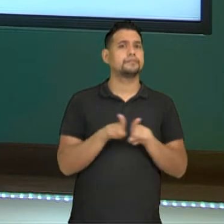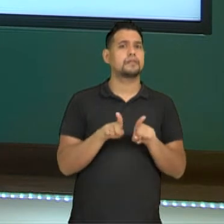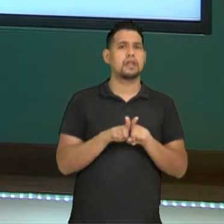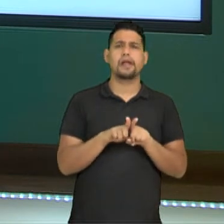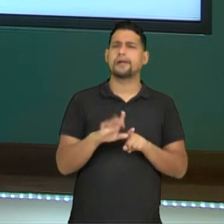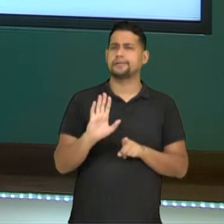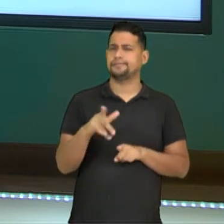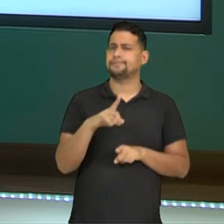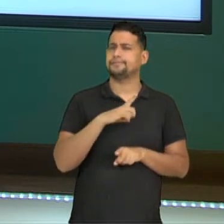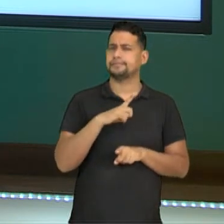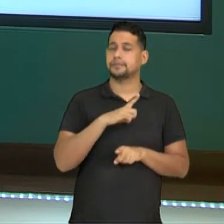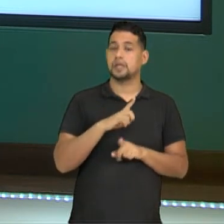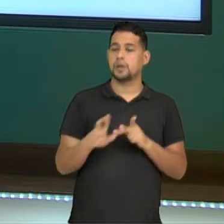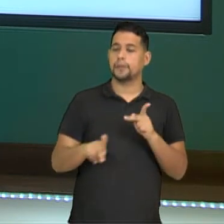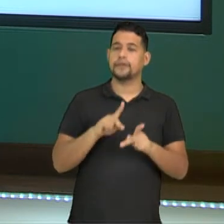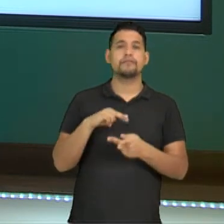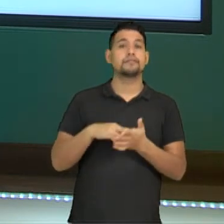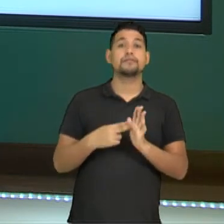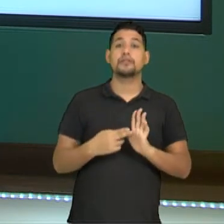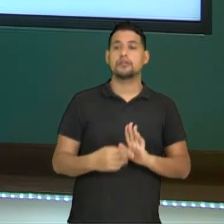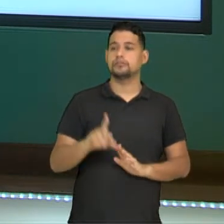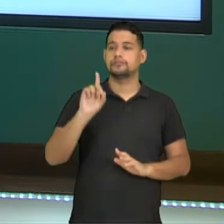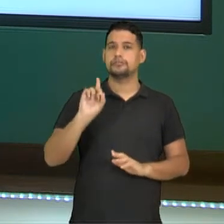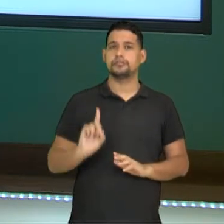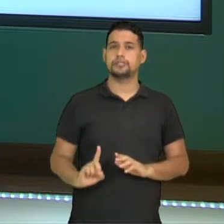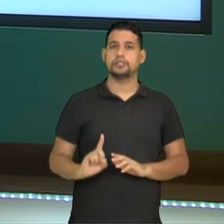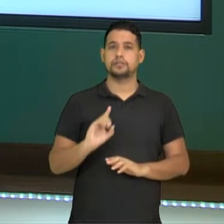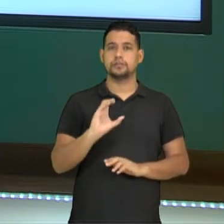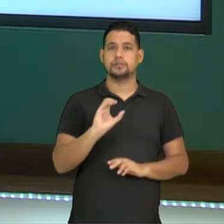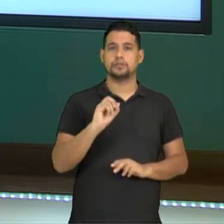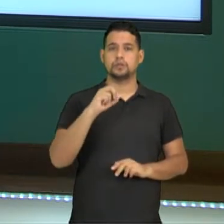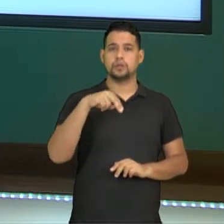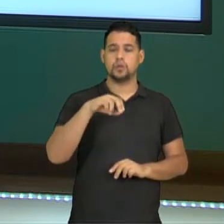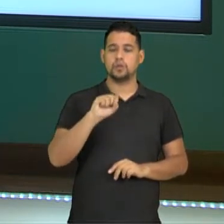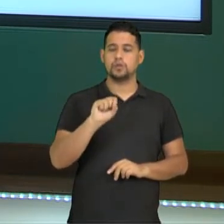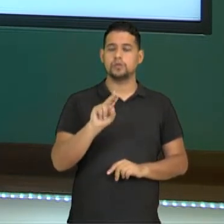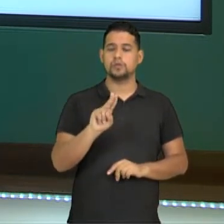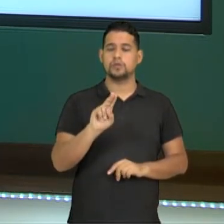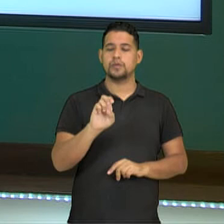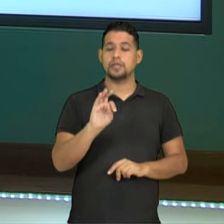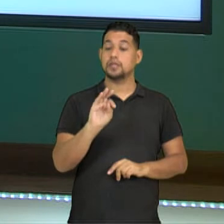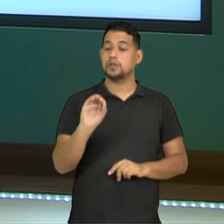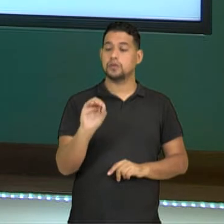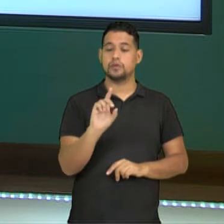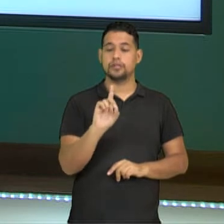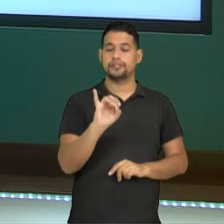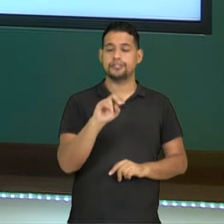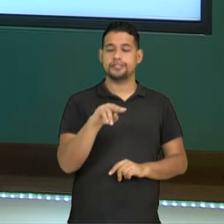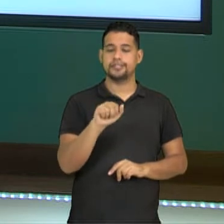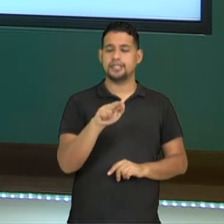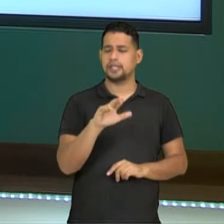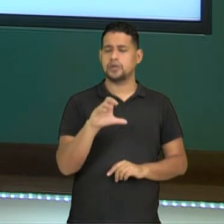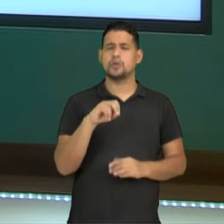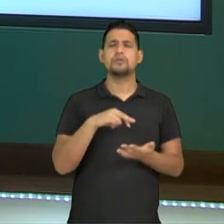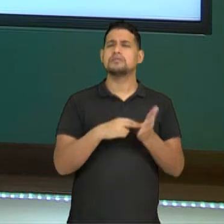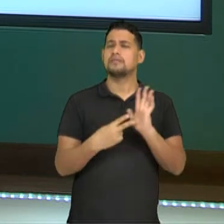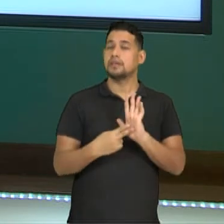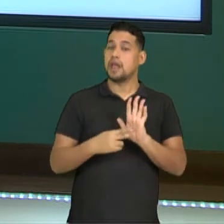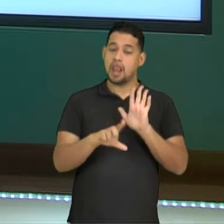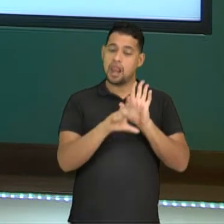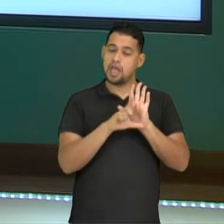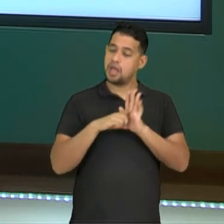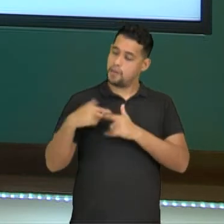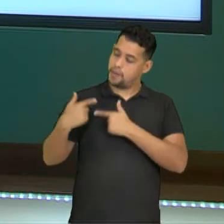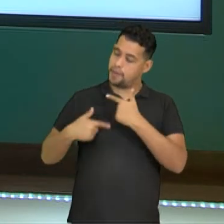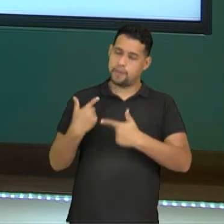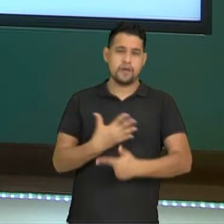que havia dos germânicos era o direito consuetudinário, né, esse direito baseado nas leis e tradições